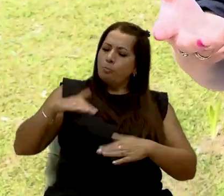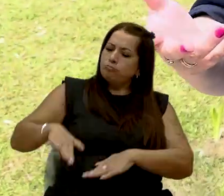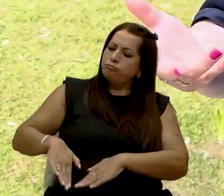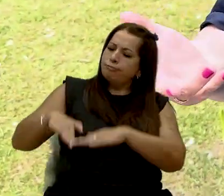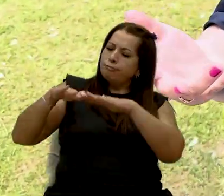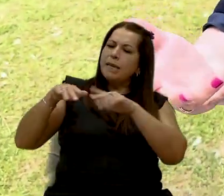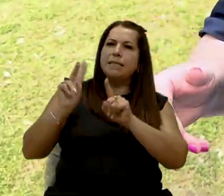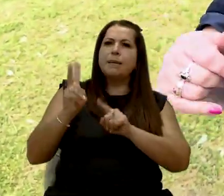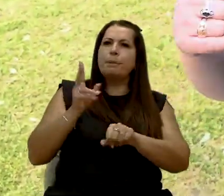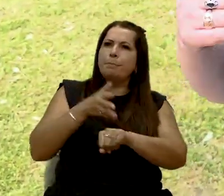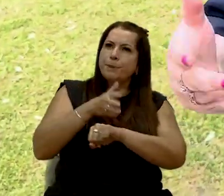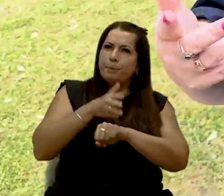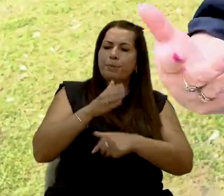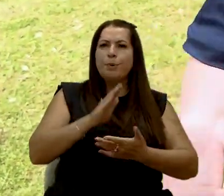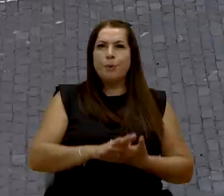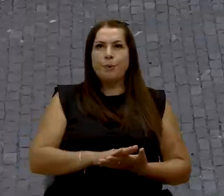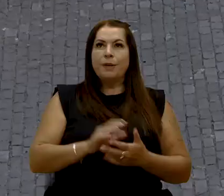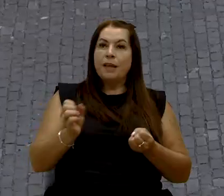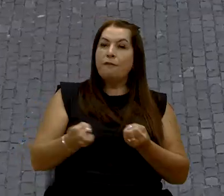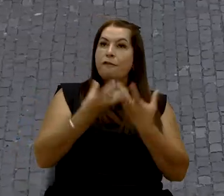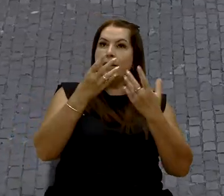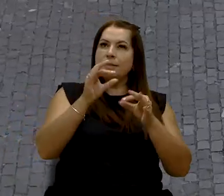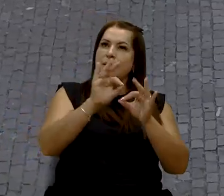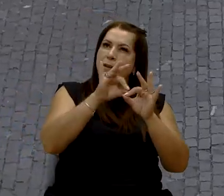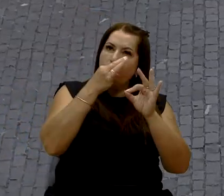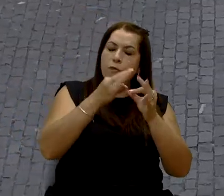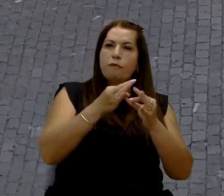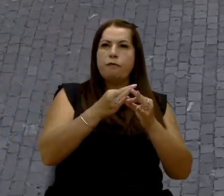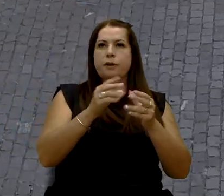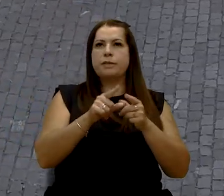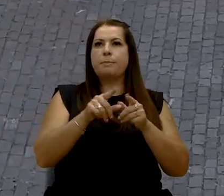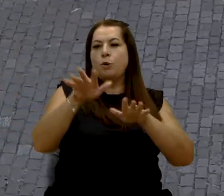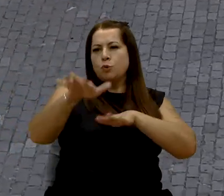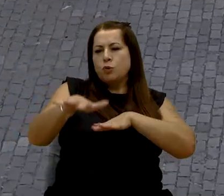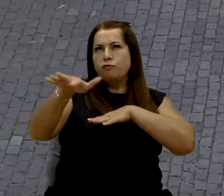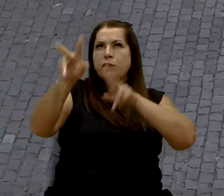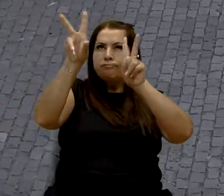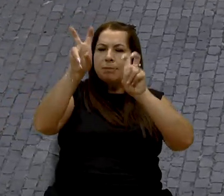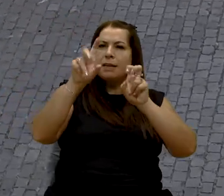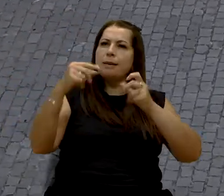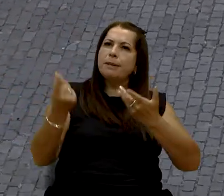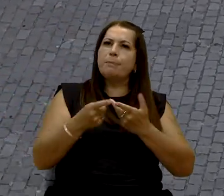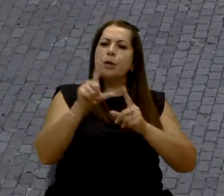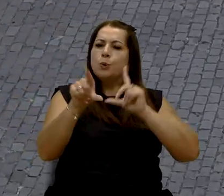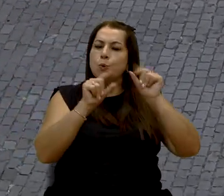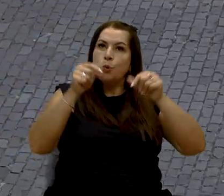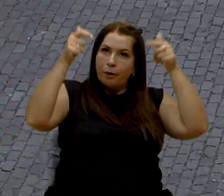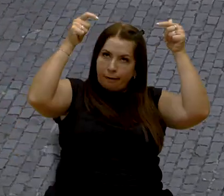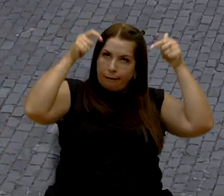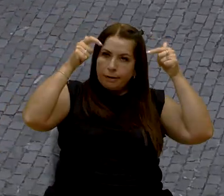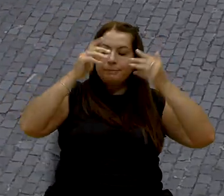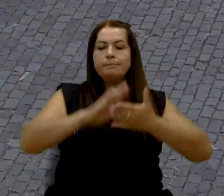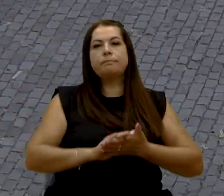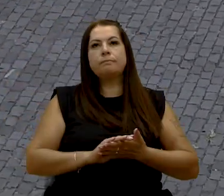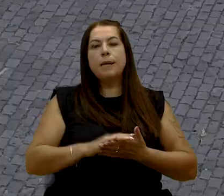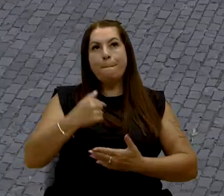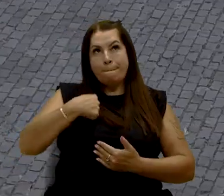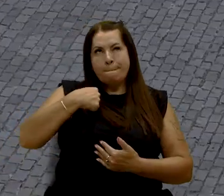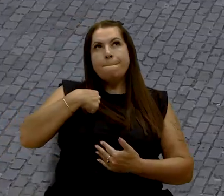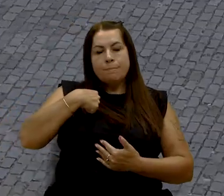Porque desde pequenininha a gente sempre participou da Festa da Uva, tanto nos desfiles temáticos quanto na escolha da